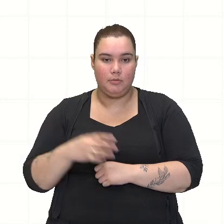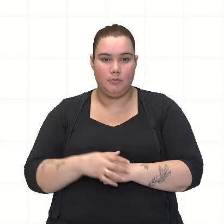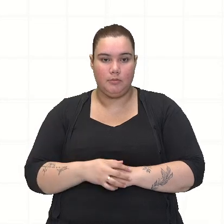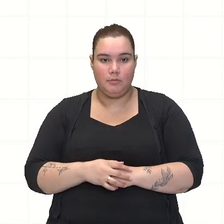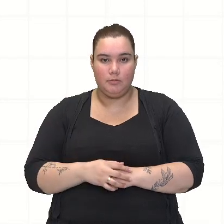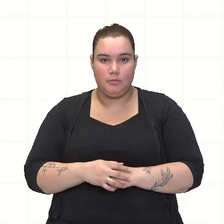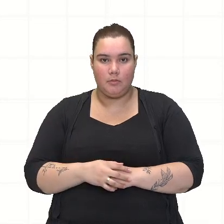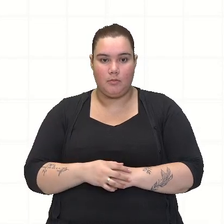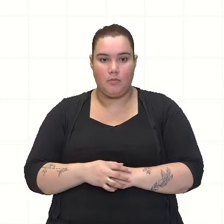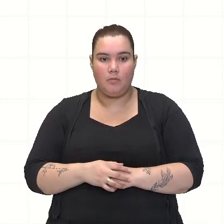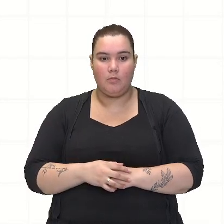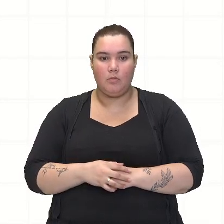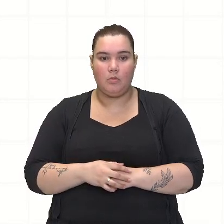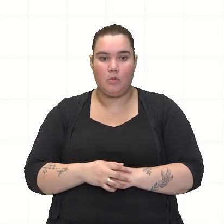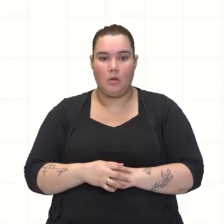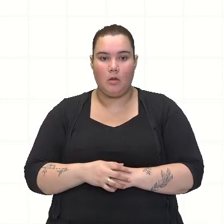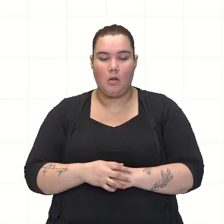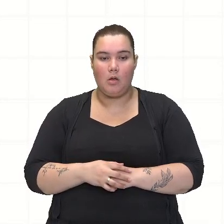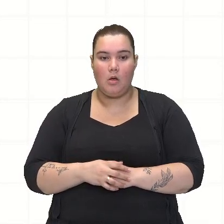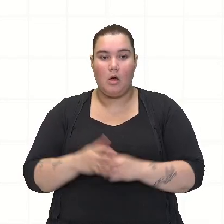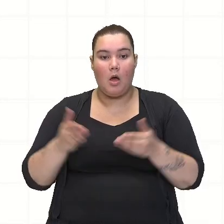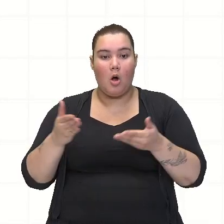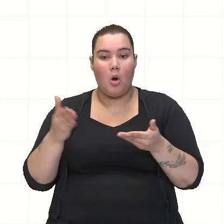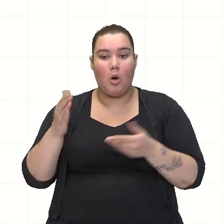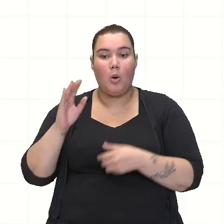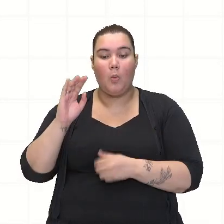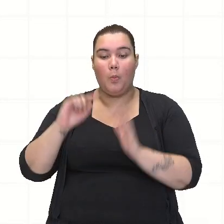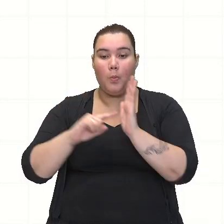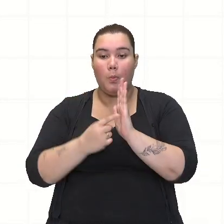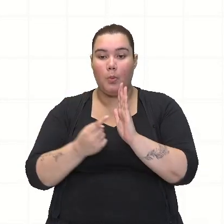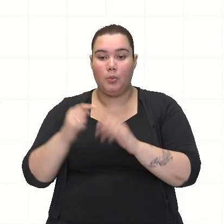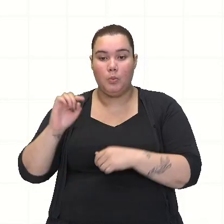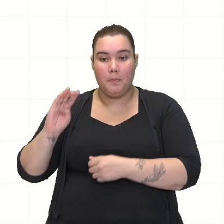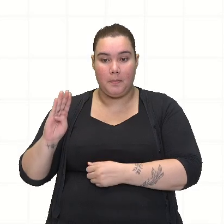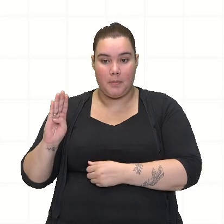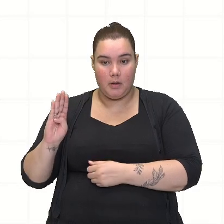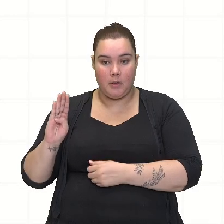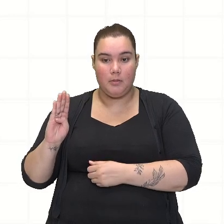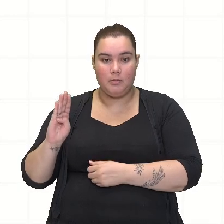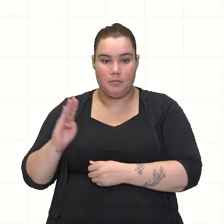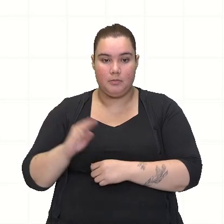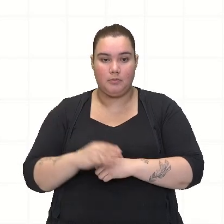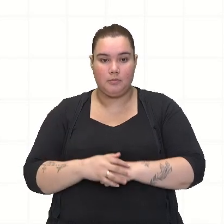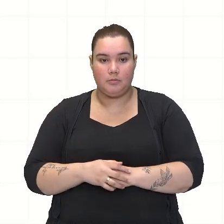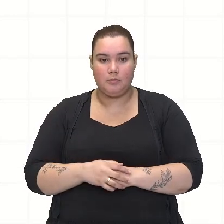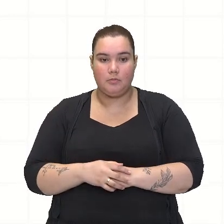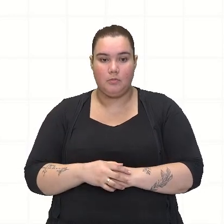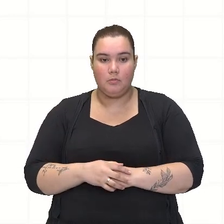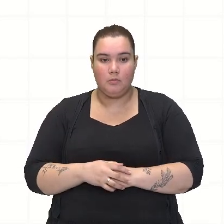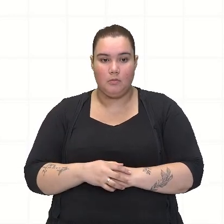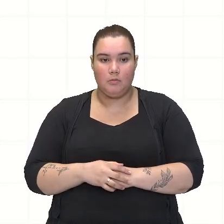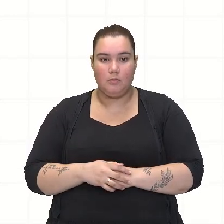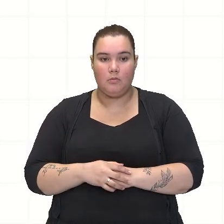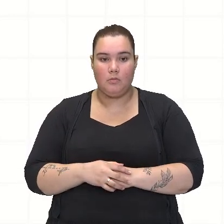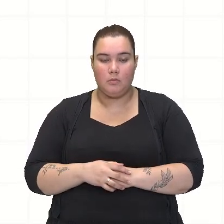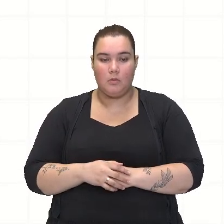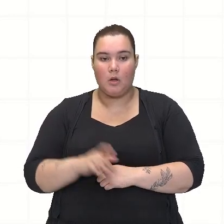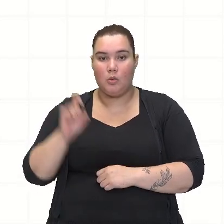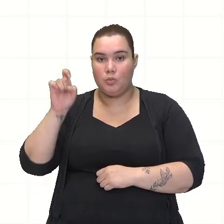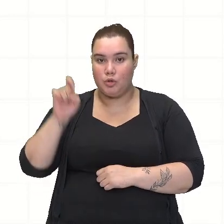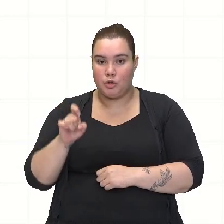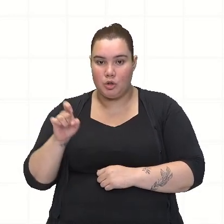-5 e 3. Vamos ao ponto B, ó. Então, o ponto B, olha onde ele está. Primeiro de X, pessoal, que é um